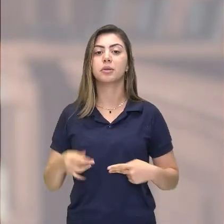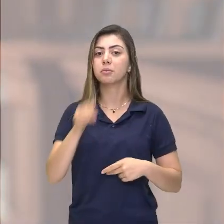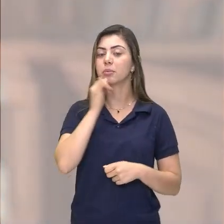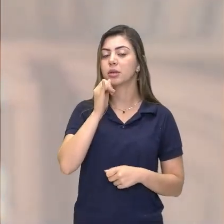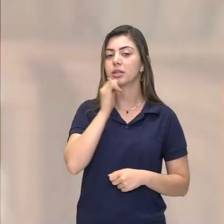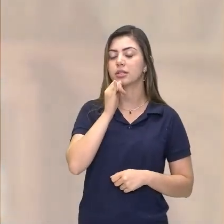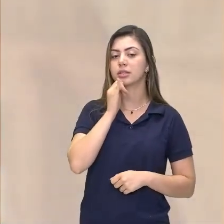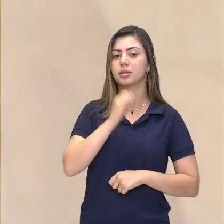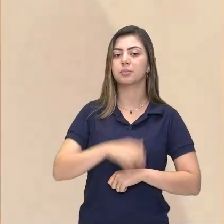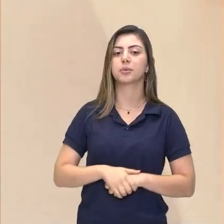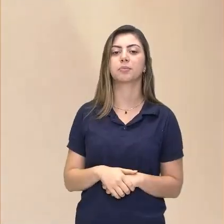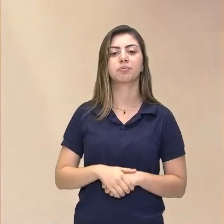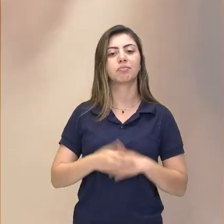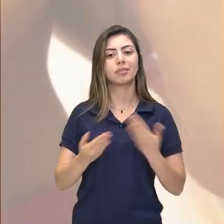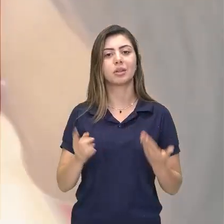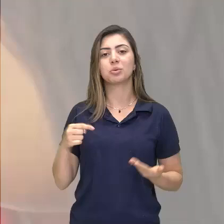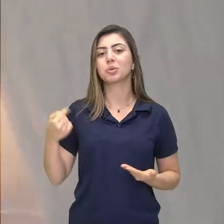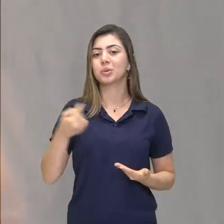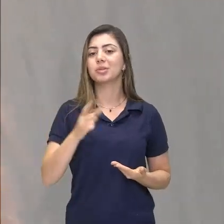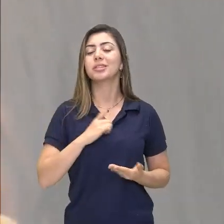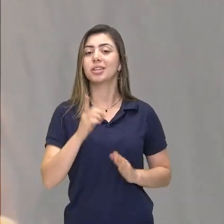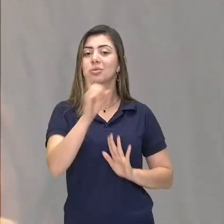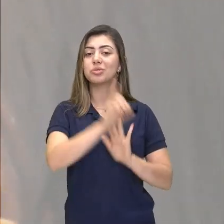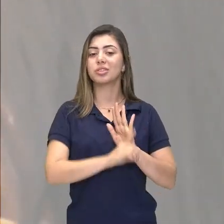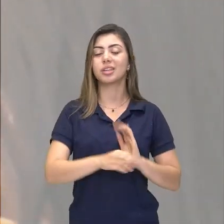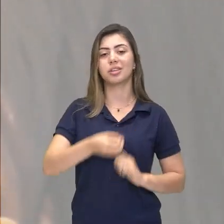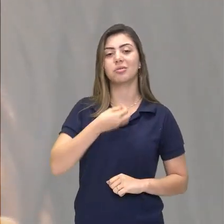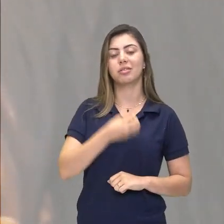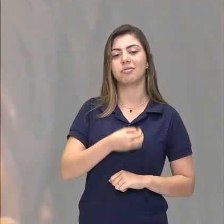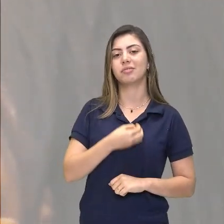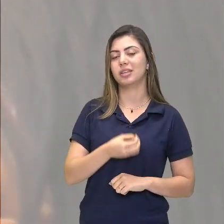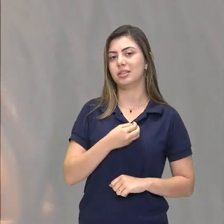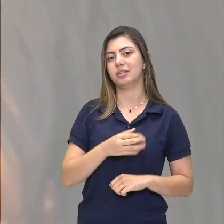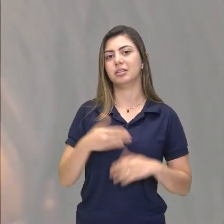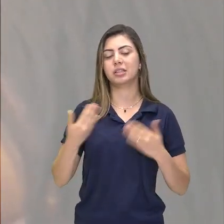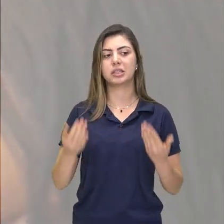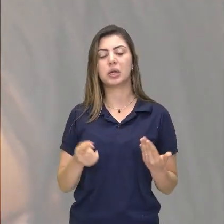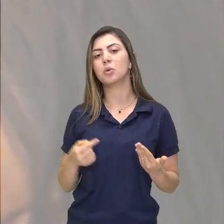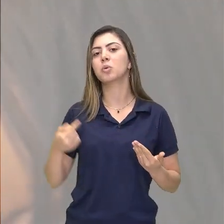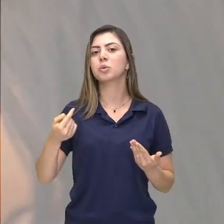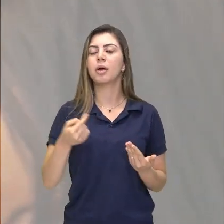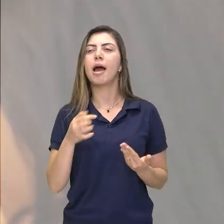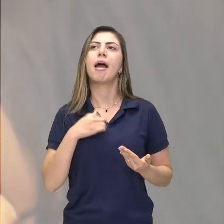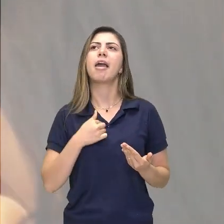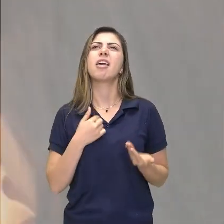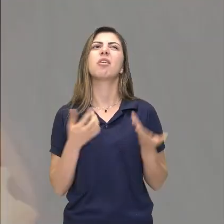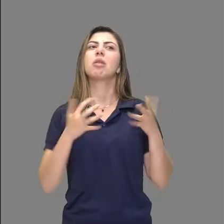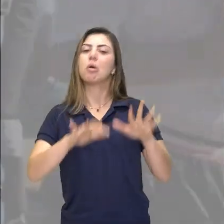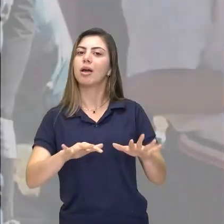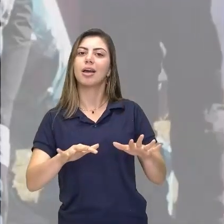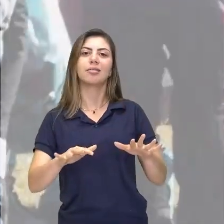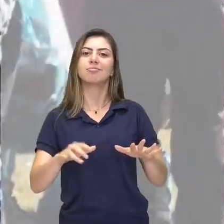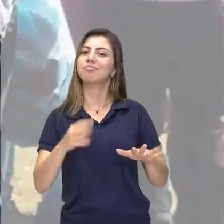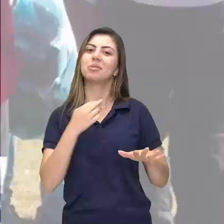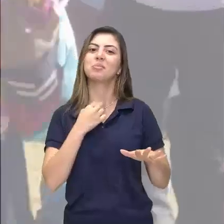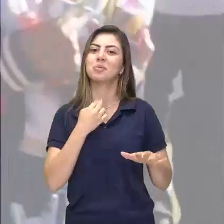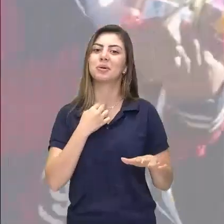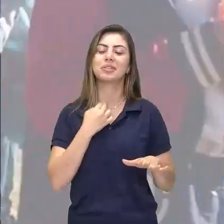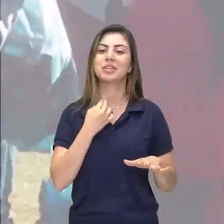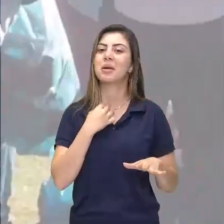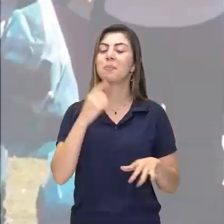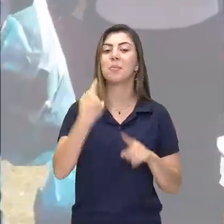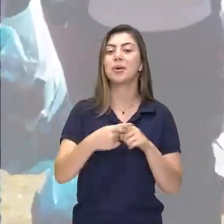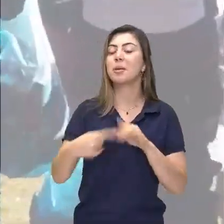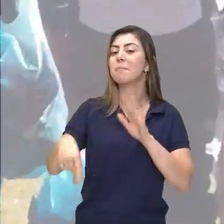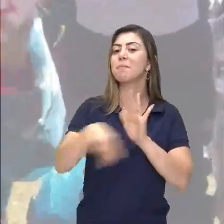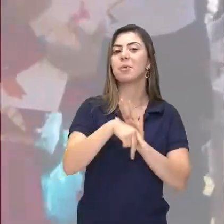no cotidiano, por exemplo, é o direito à vida. Esse direito ele é inalienável, você não pode vender, tá certo? Esses direitos